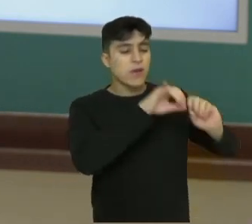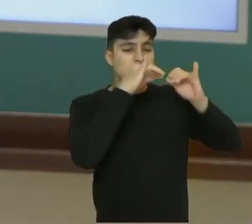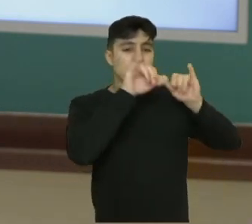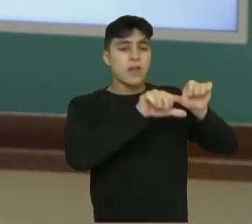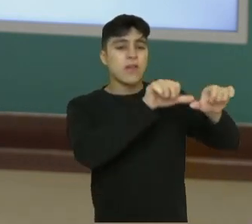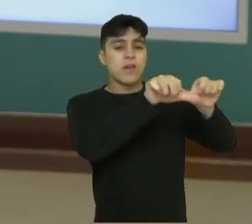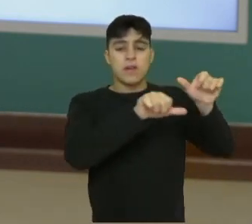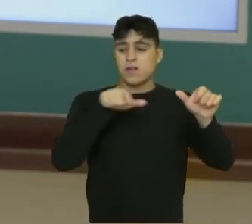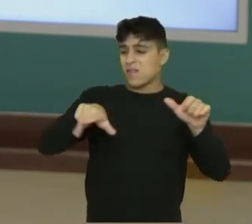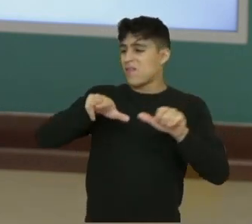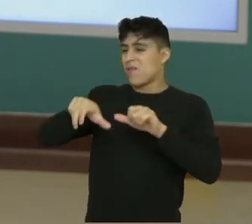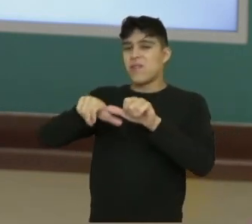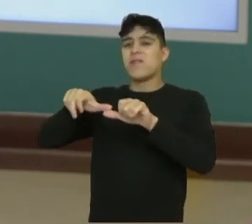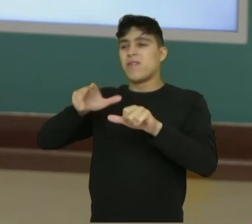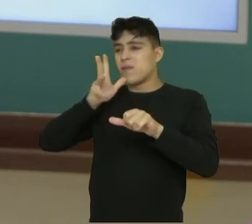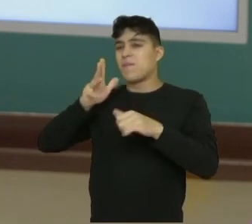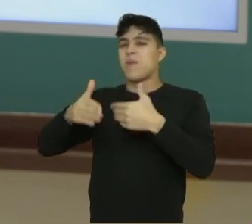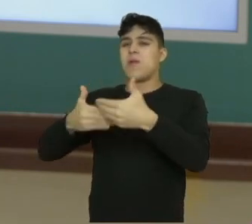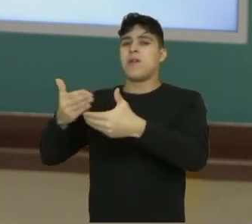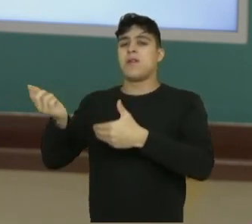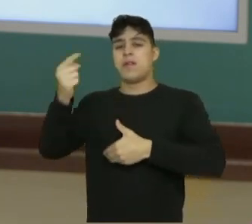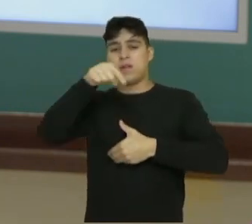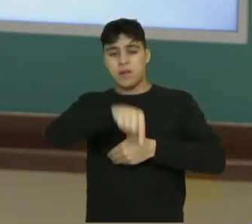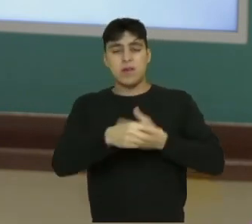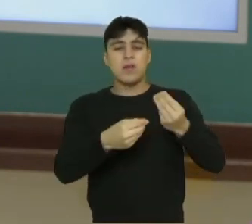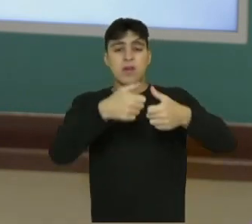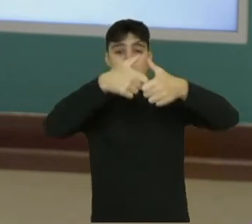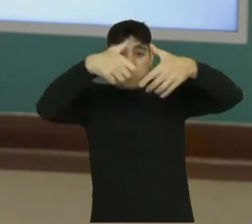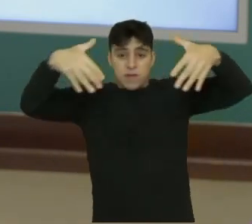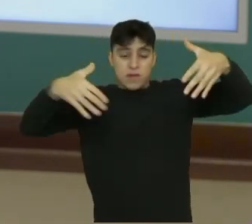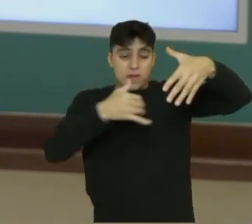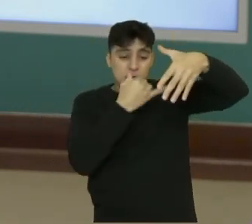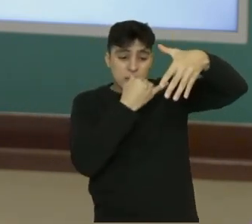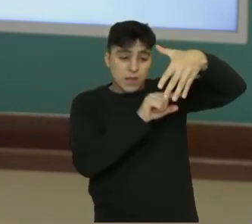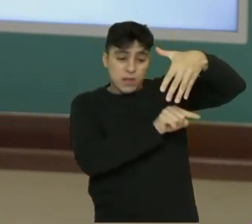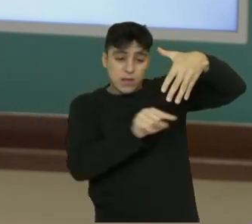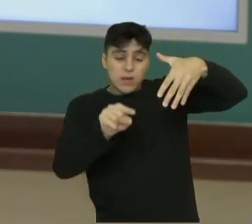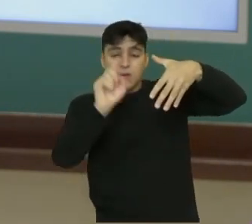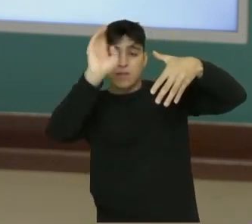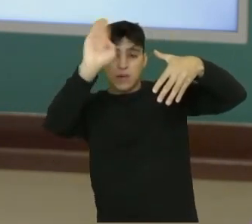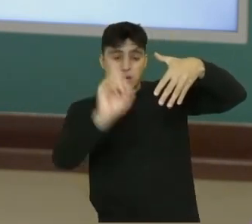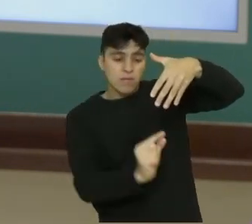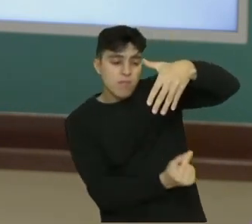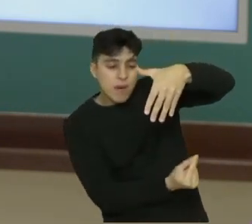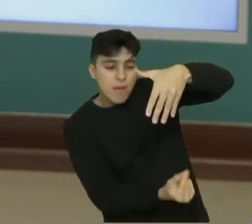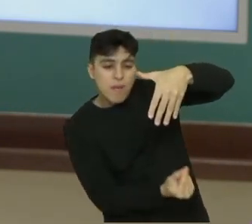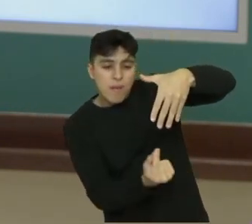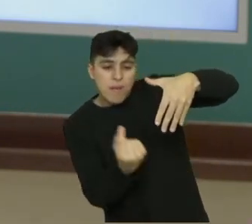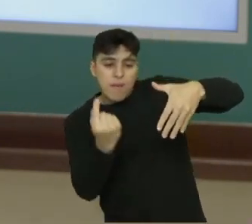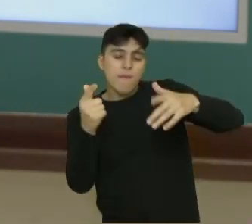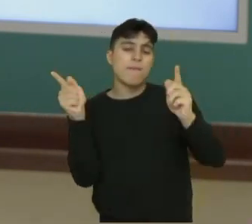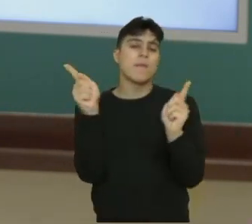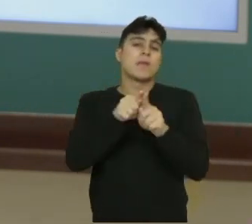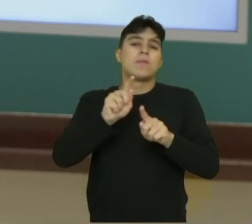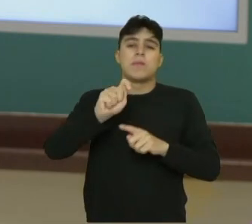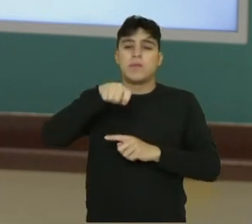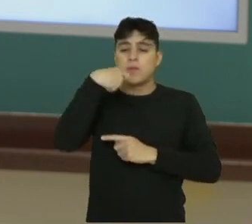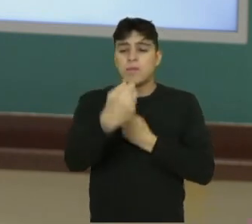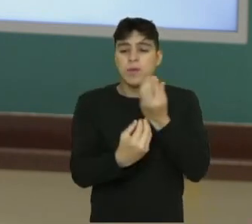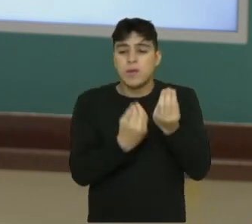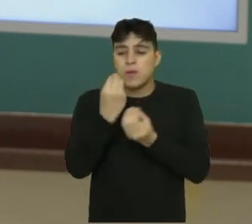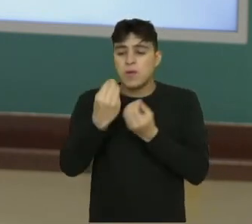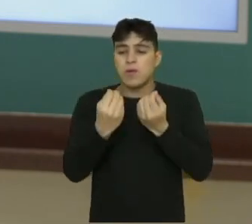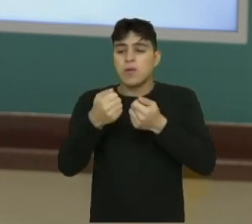renováveis e energias não renováveis, e a distribuição das matrizes energéticas do Brasil e também sobre a questão da distribuição da